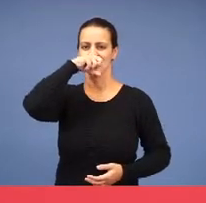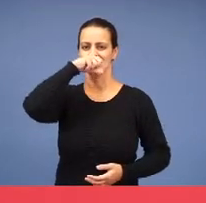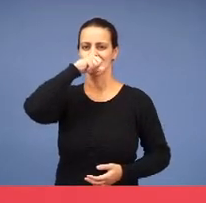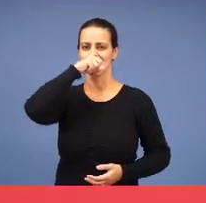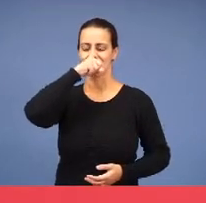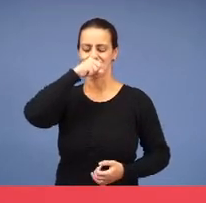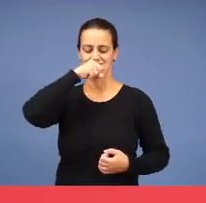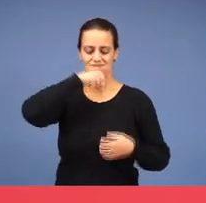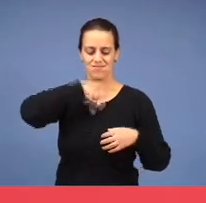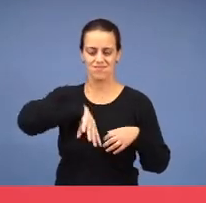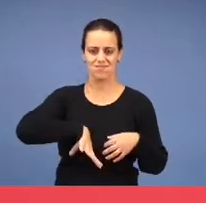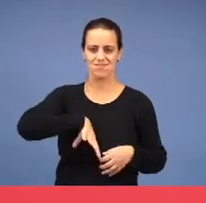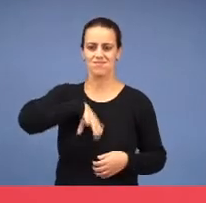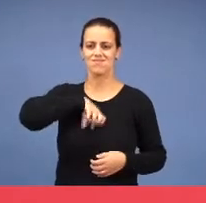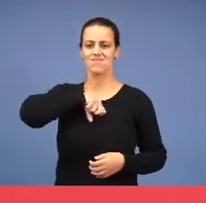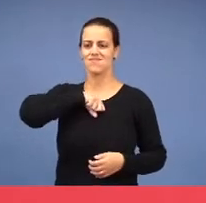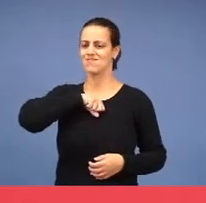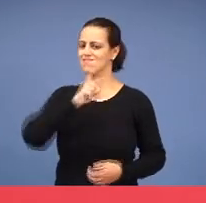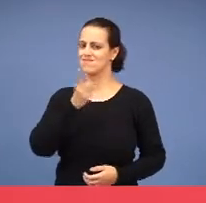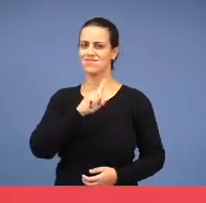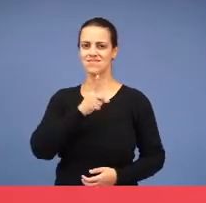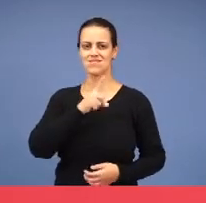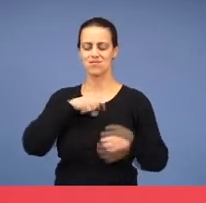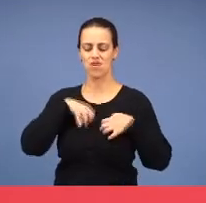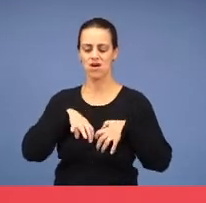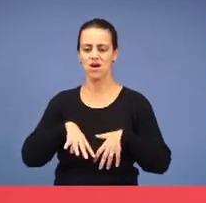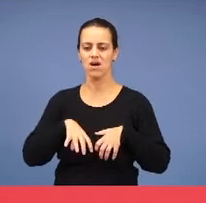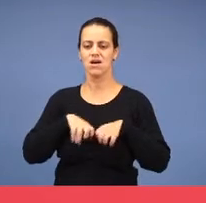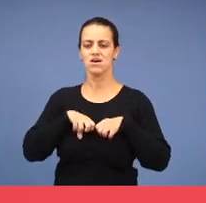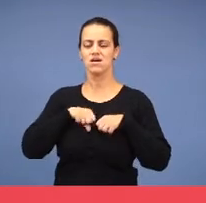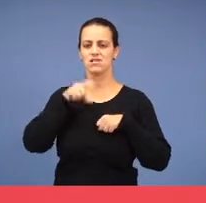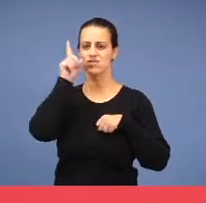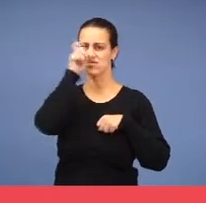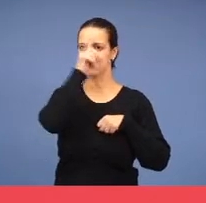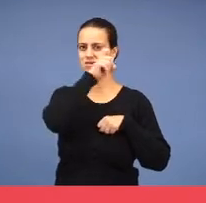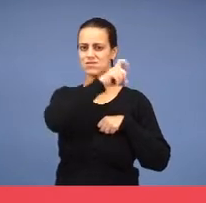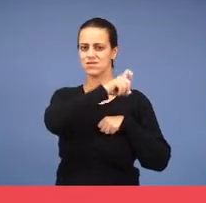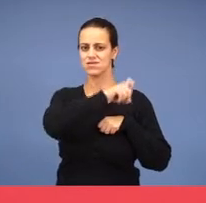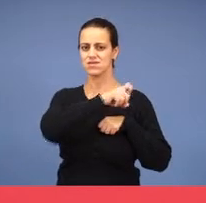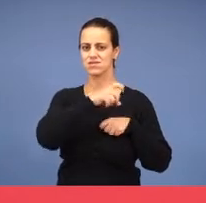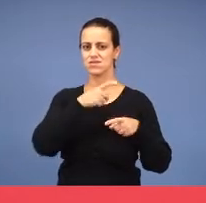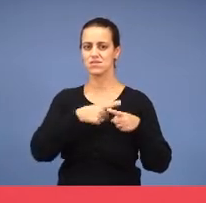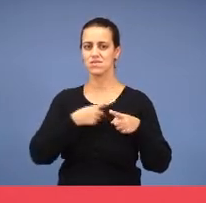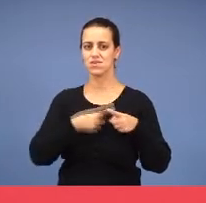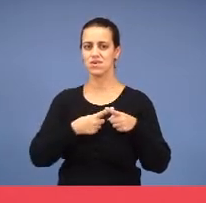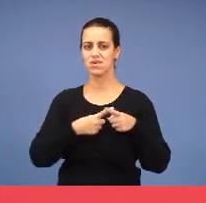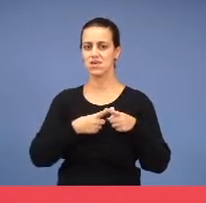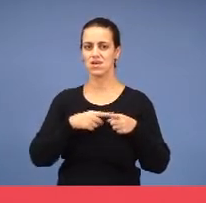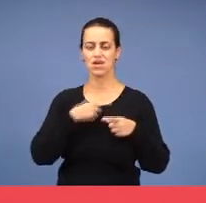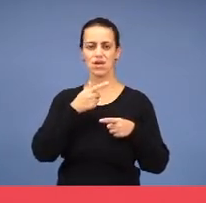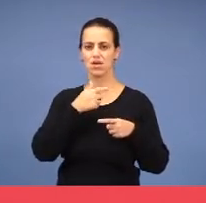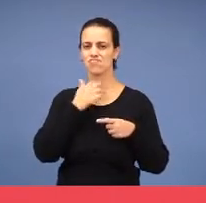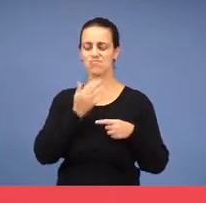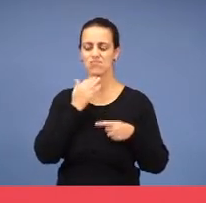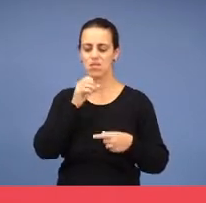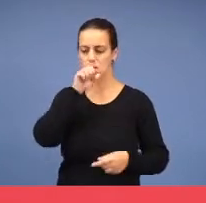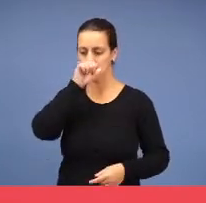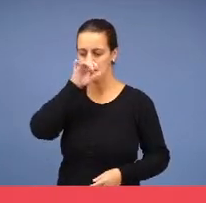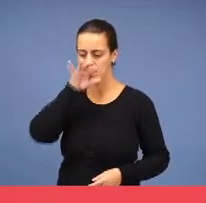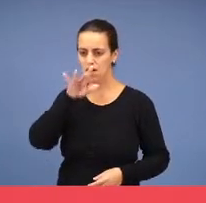não vai para a célula, quando volta, ele não consegue excretar, porque é o gás carbônico.